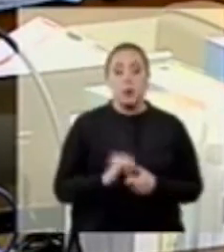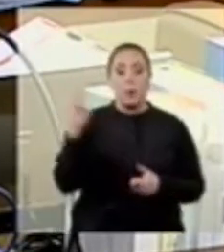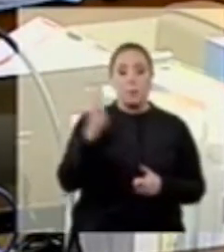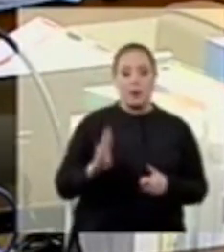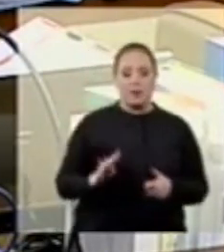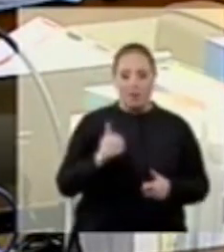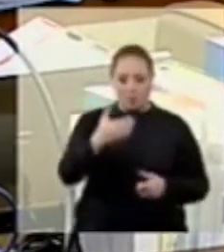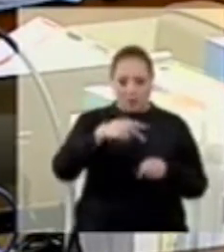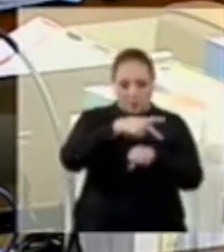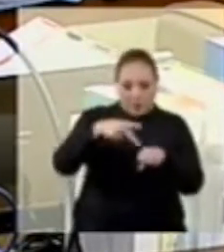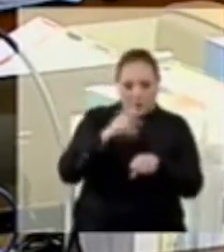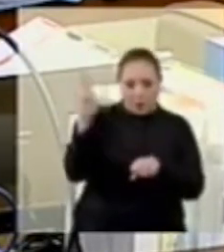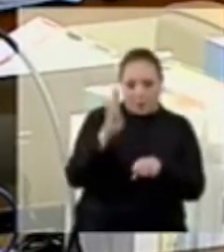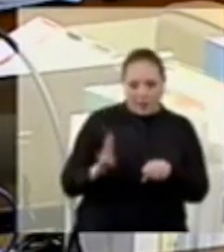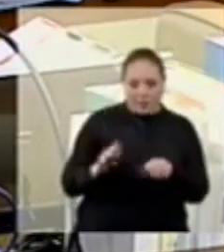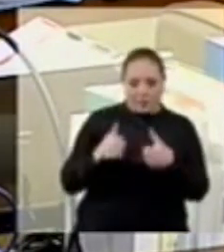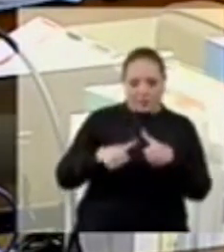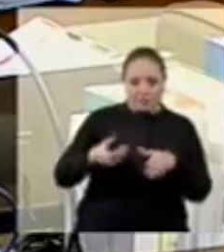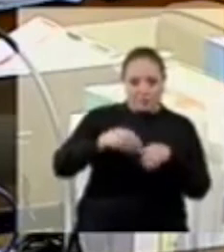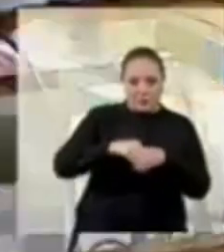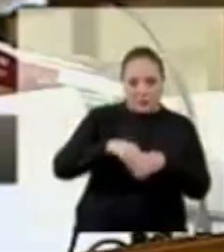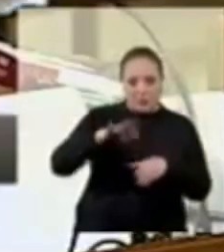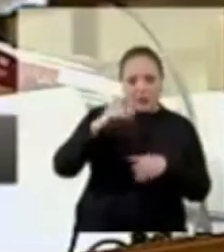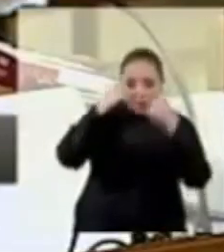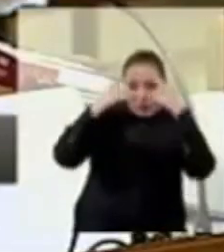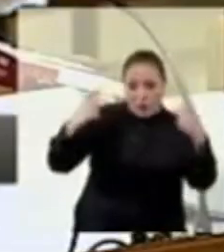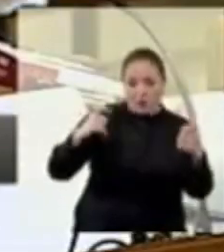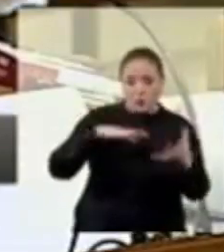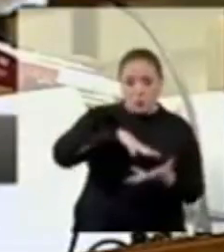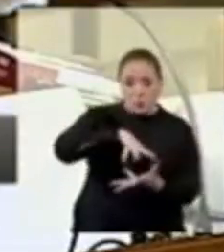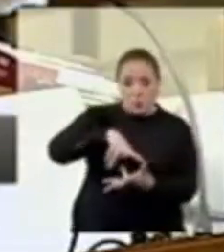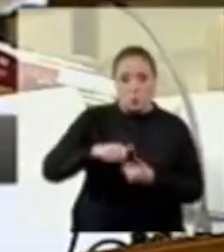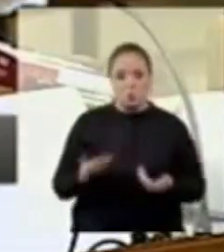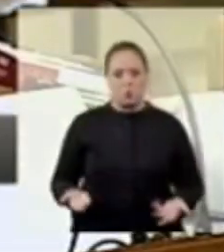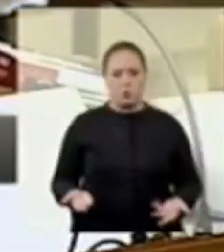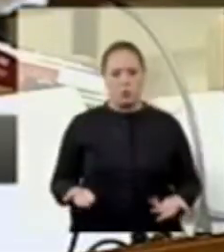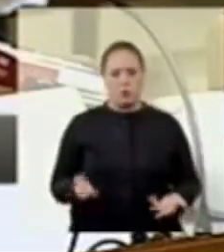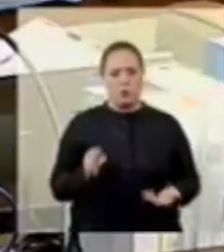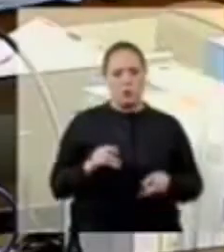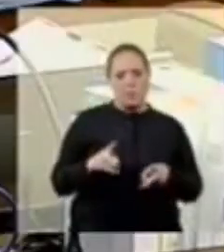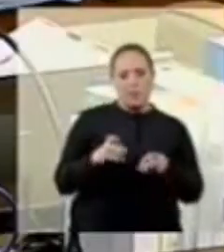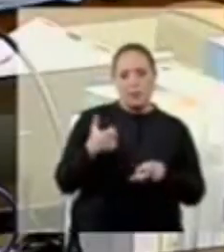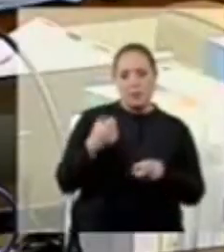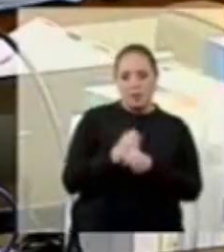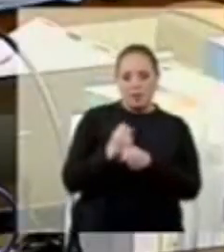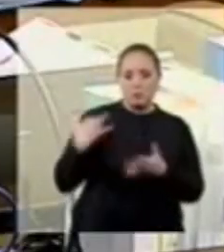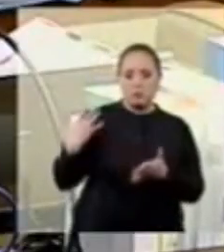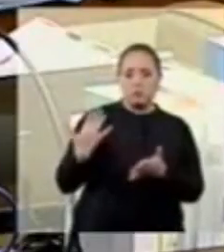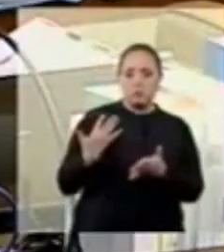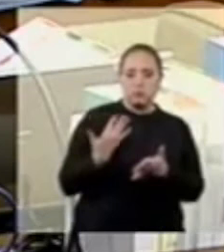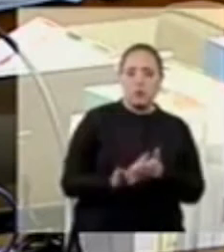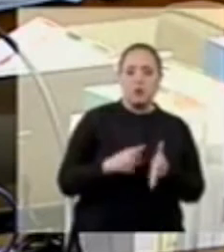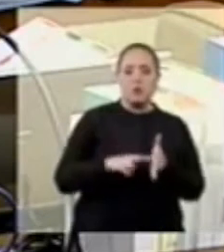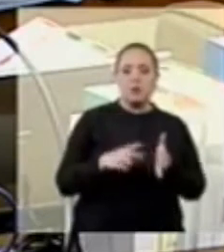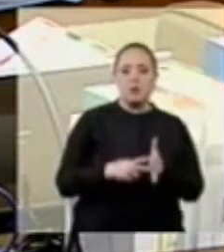países mais violentos do mundo se pegar os últimos dez anos isso chega a